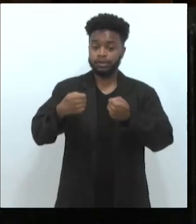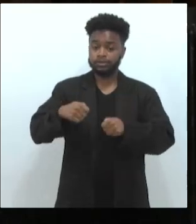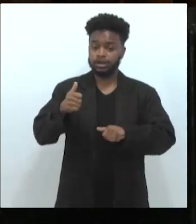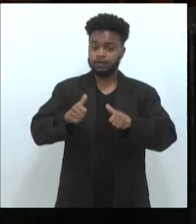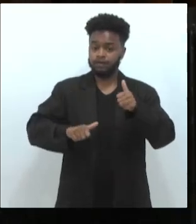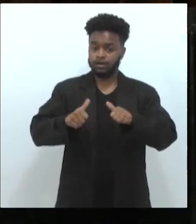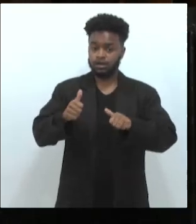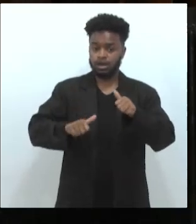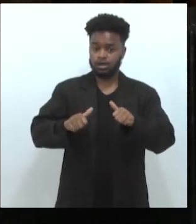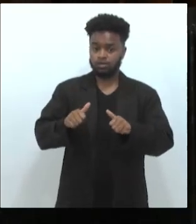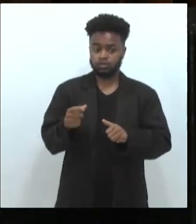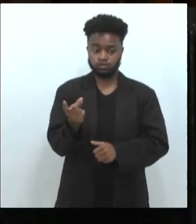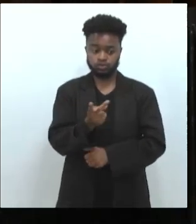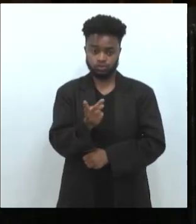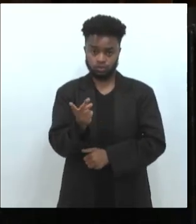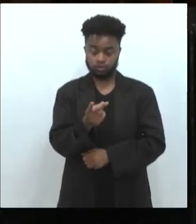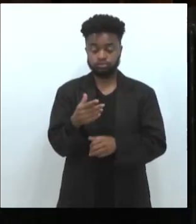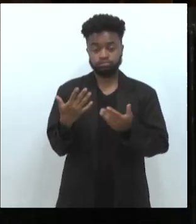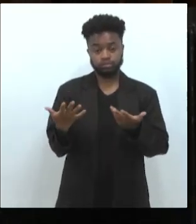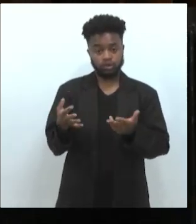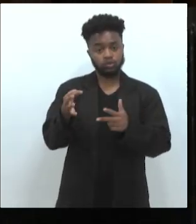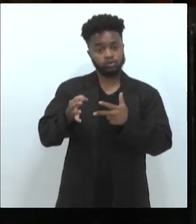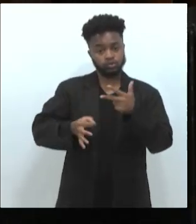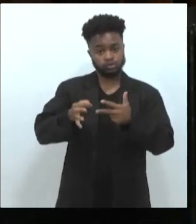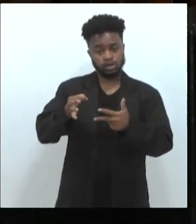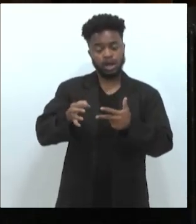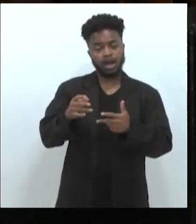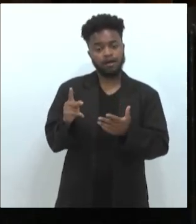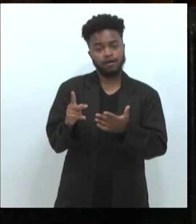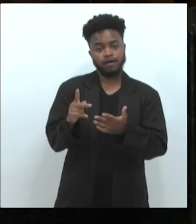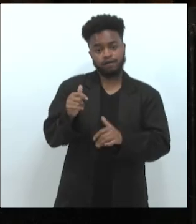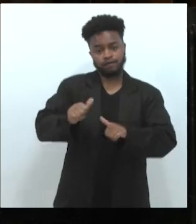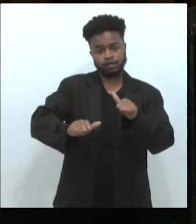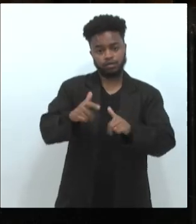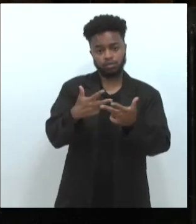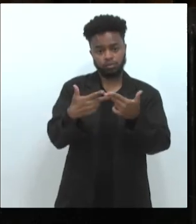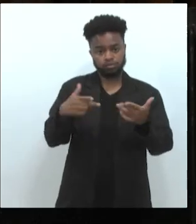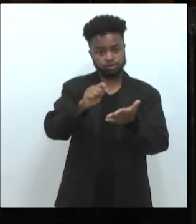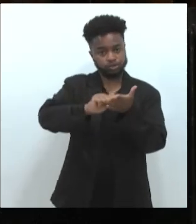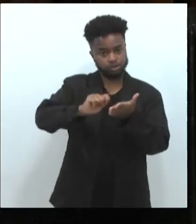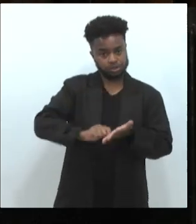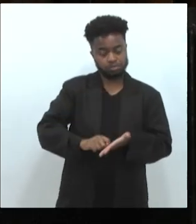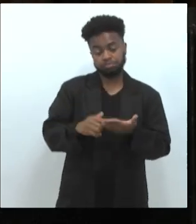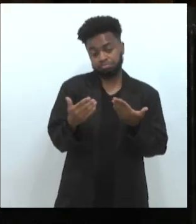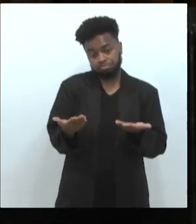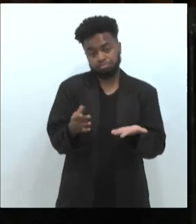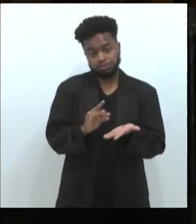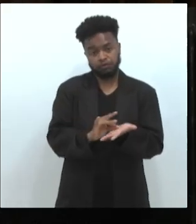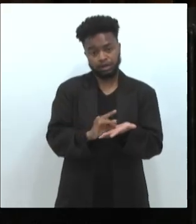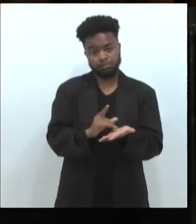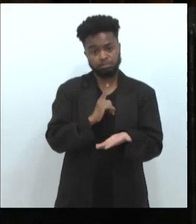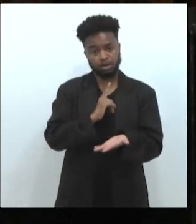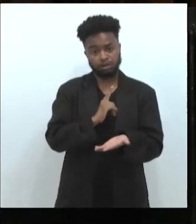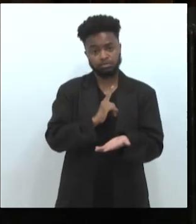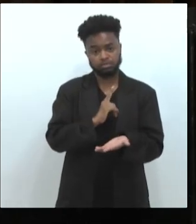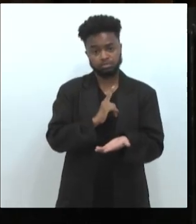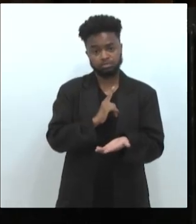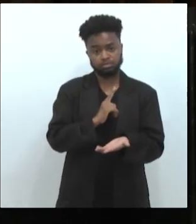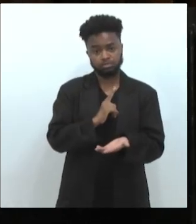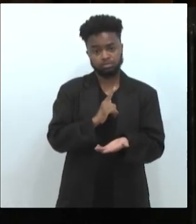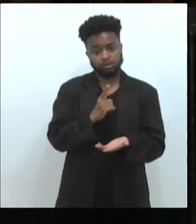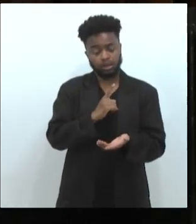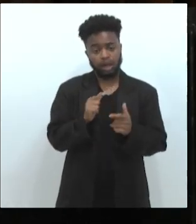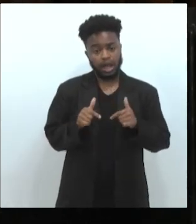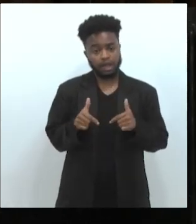dois lados. E o judiciário avalia o que está escrito. Realmente tem algumas